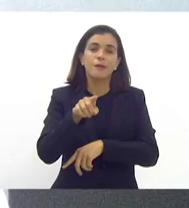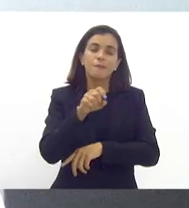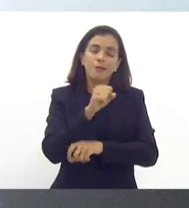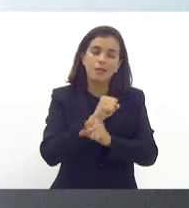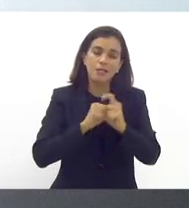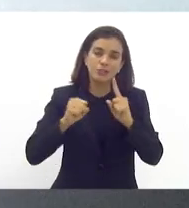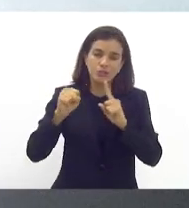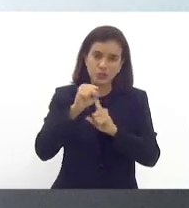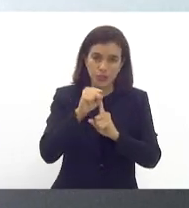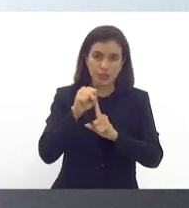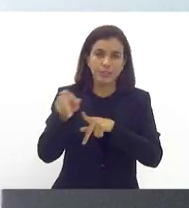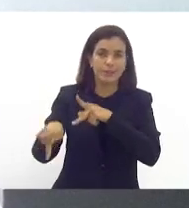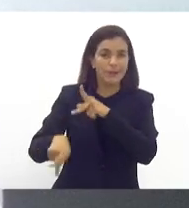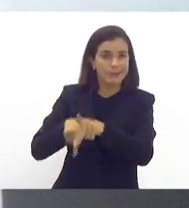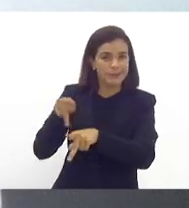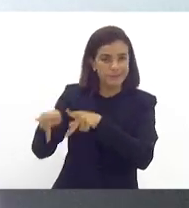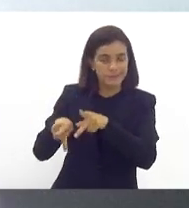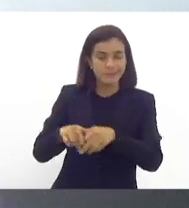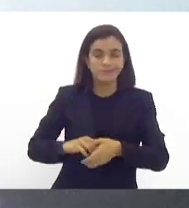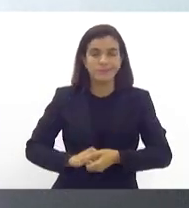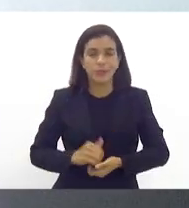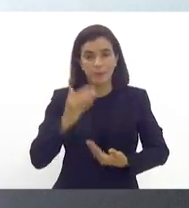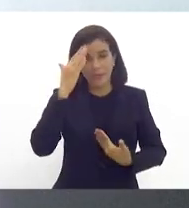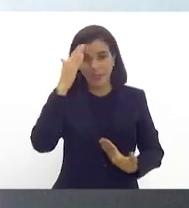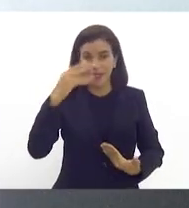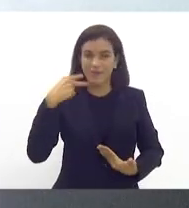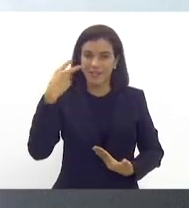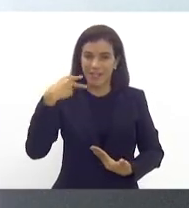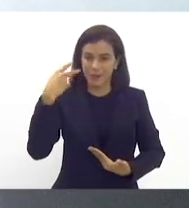executivo Obrigado Presidente Obrigado